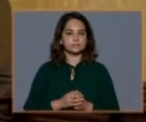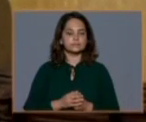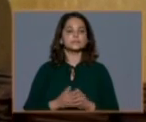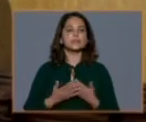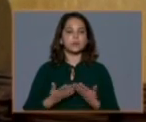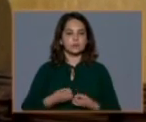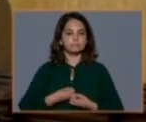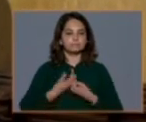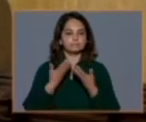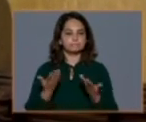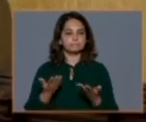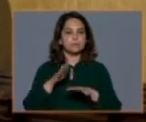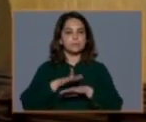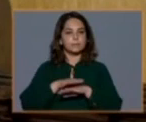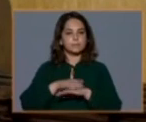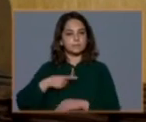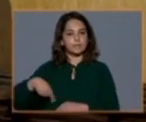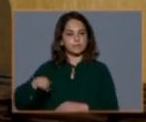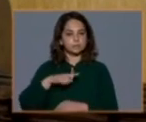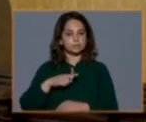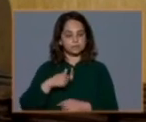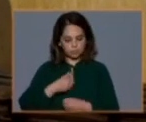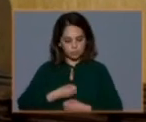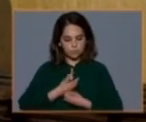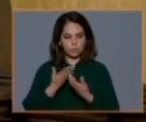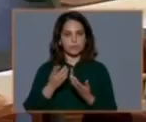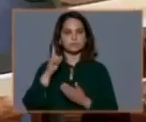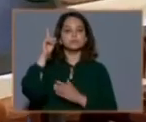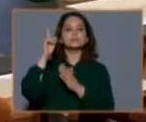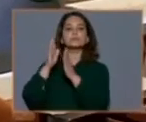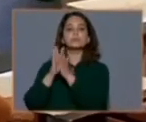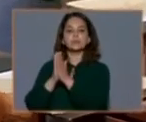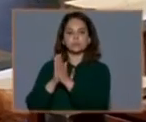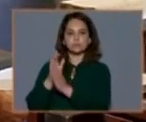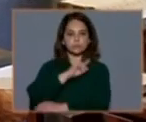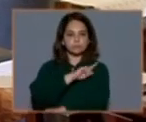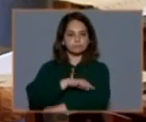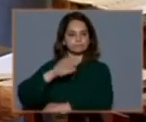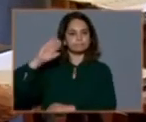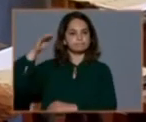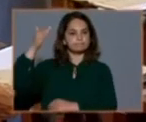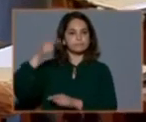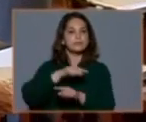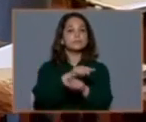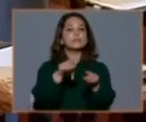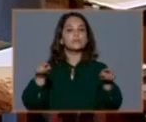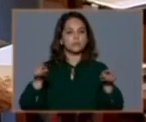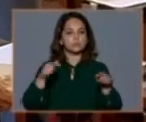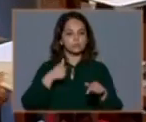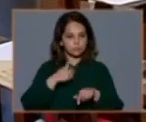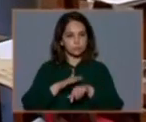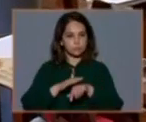Confessemos os nossos pecados. Confesso a Deus Todo-Poderoso e a vós, irmãos, que eu